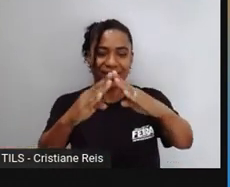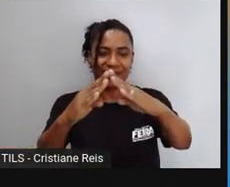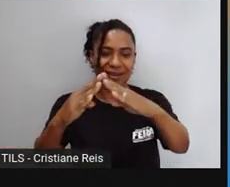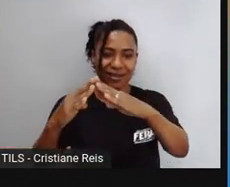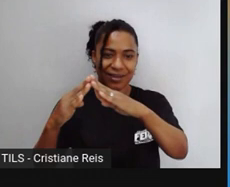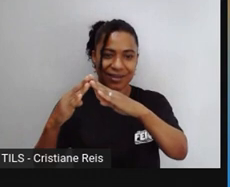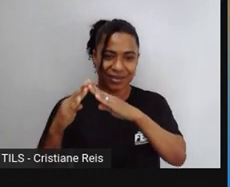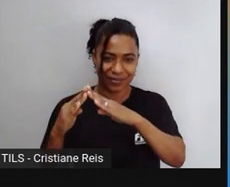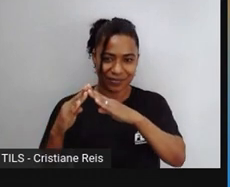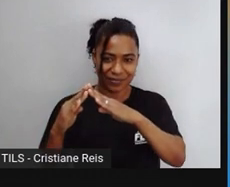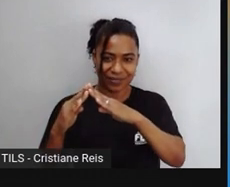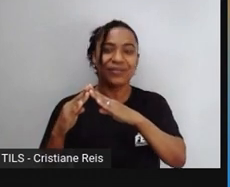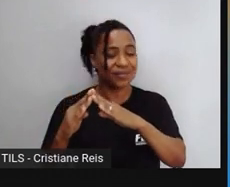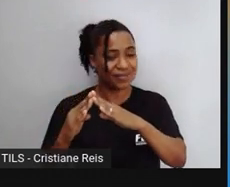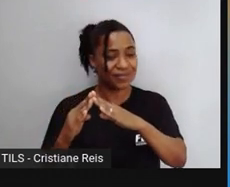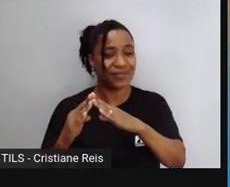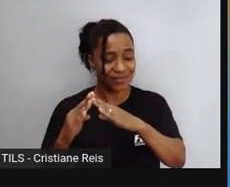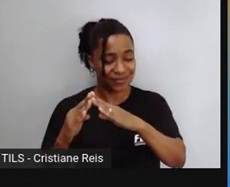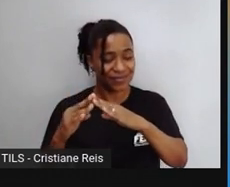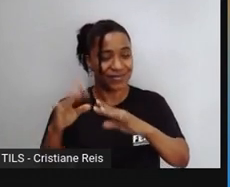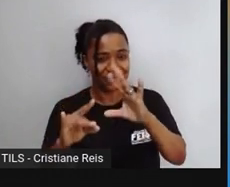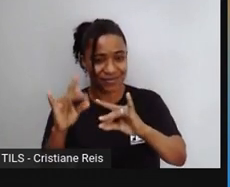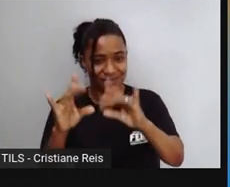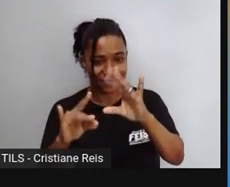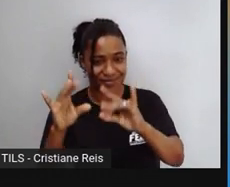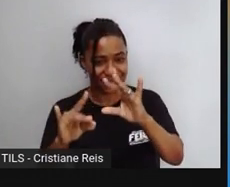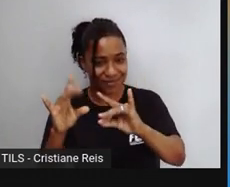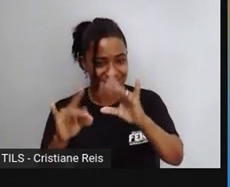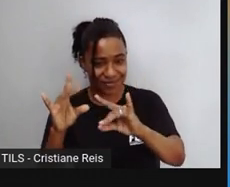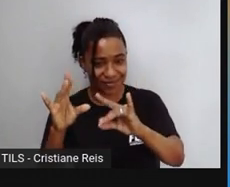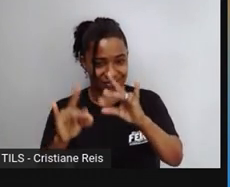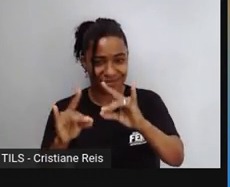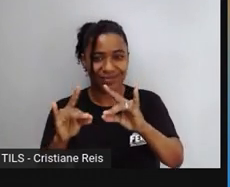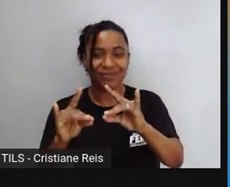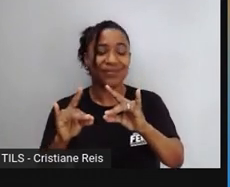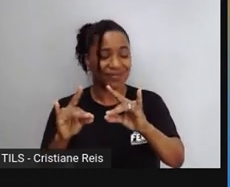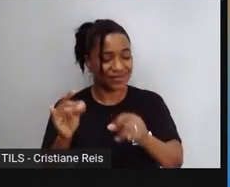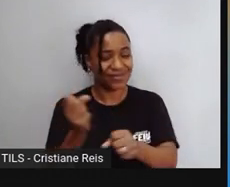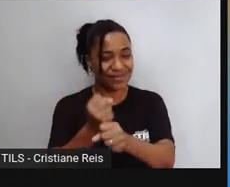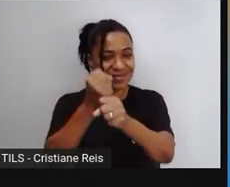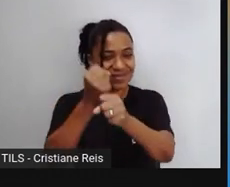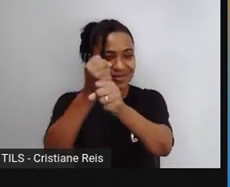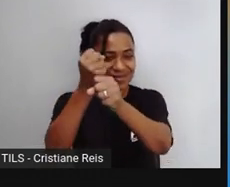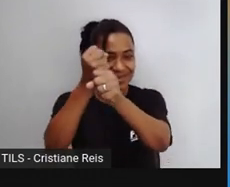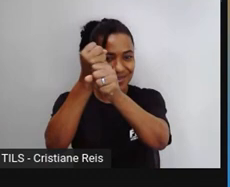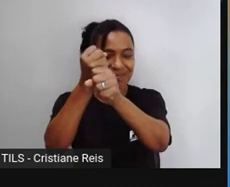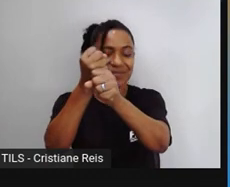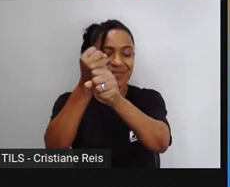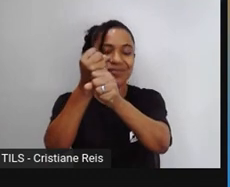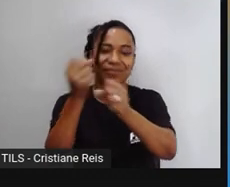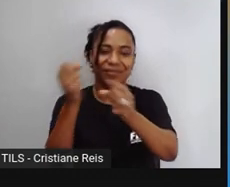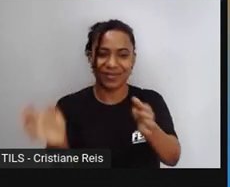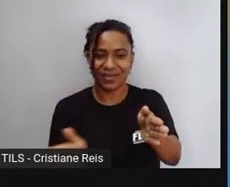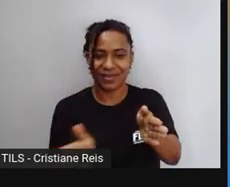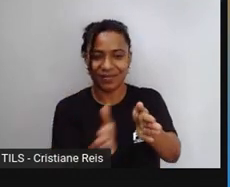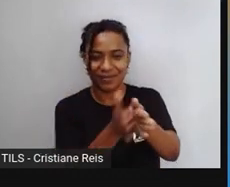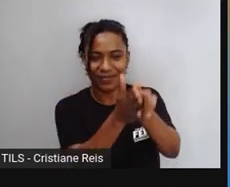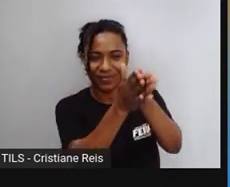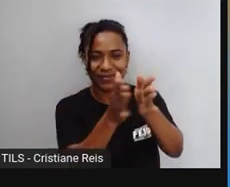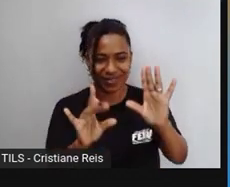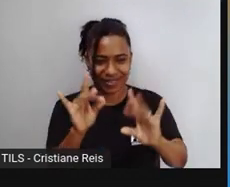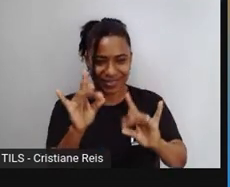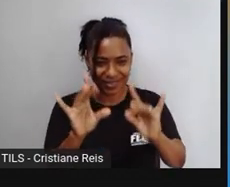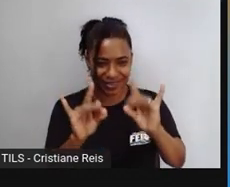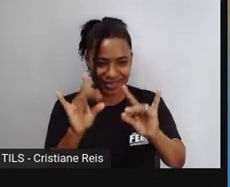casa de adobo e é qualquer tipo de construção feita de barro, como vocês podem visualizar